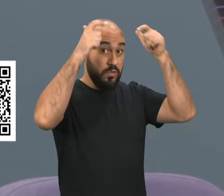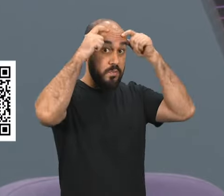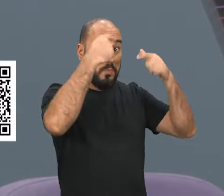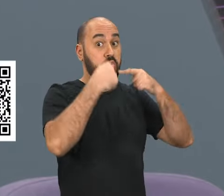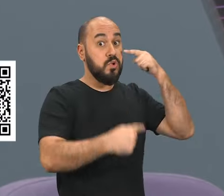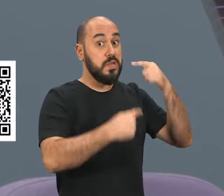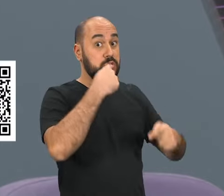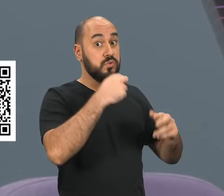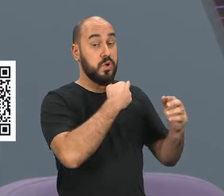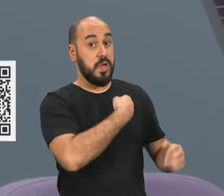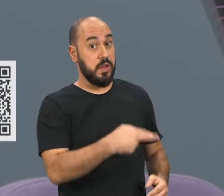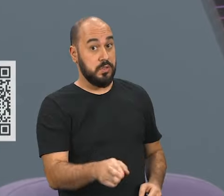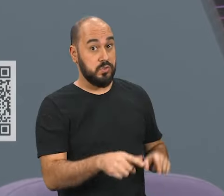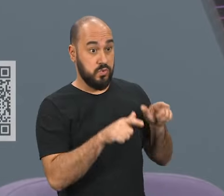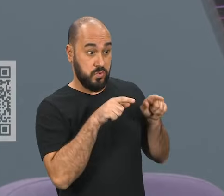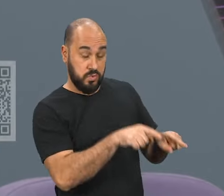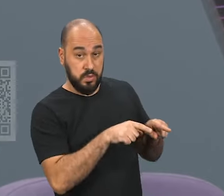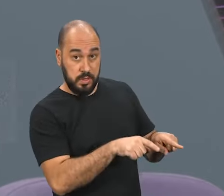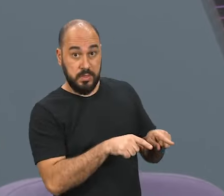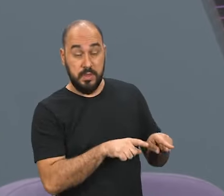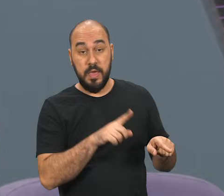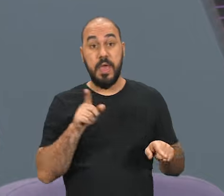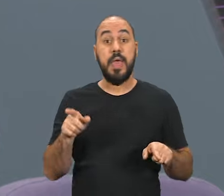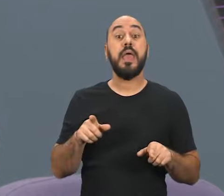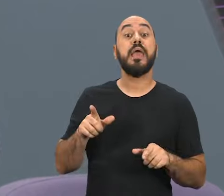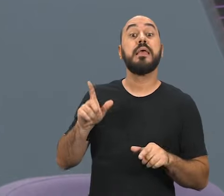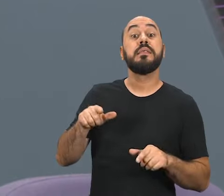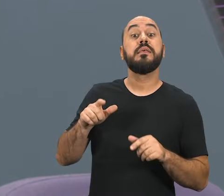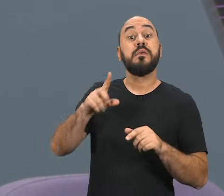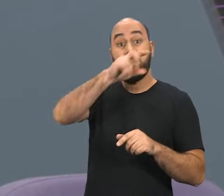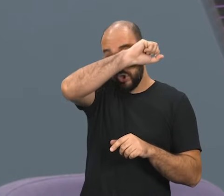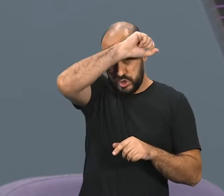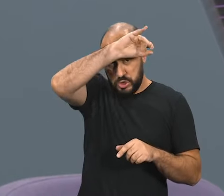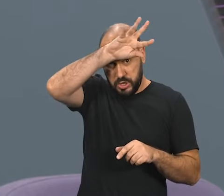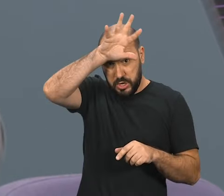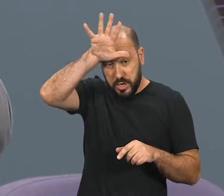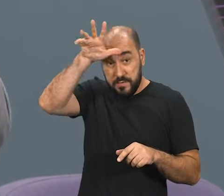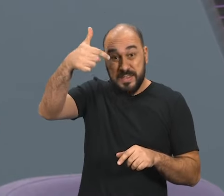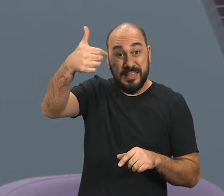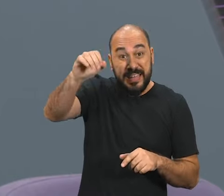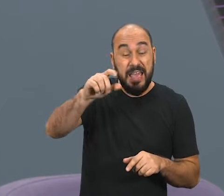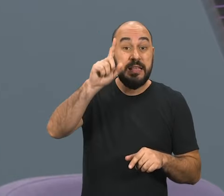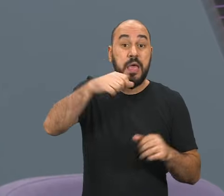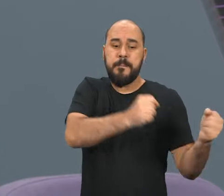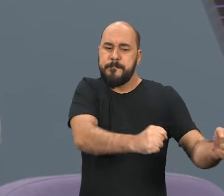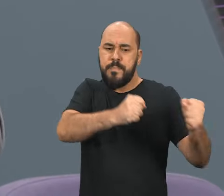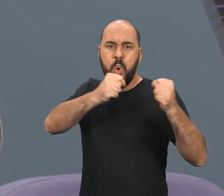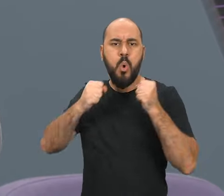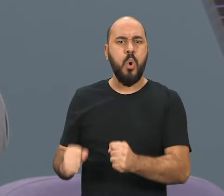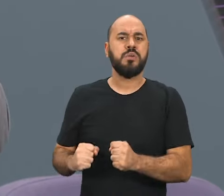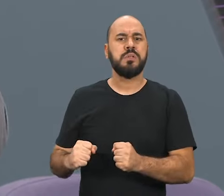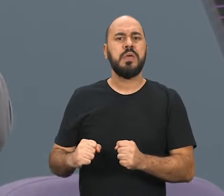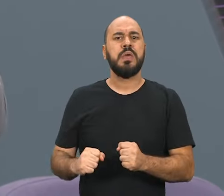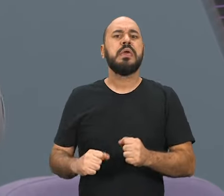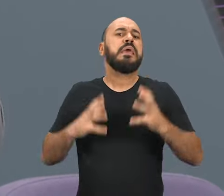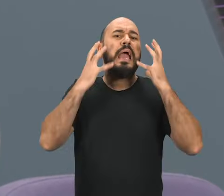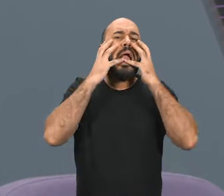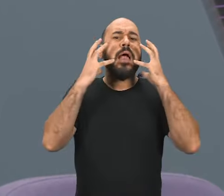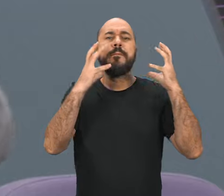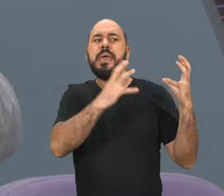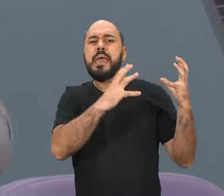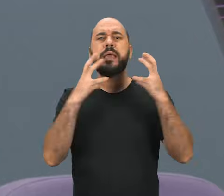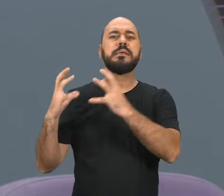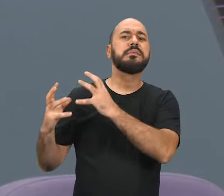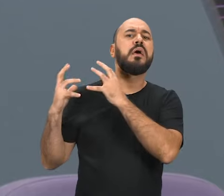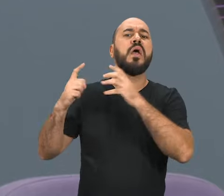chifres representam o poder dessa besta, o poder desse reino. E as 7 cabeças é que vai revelar quem é